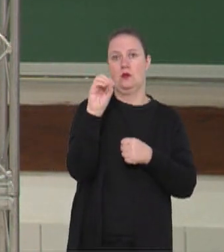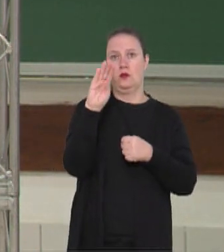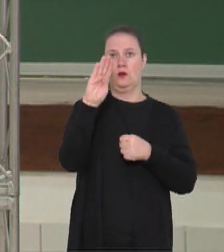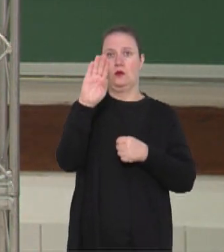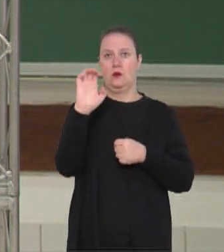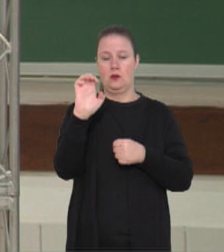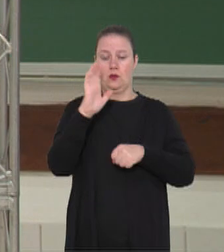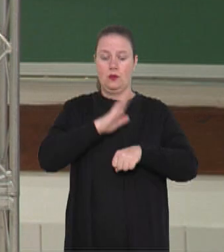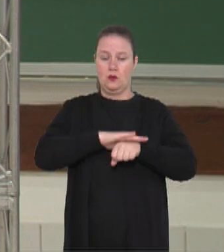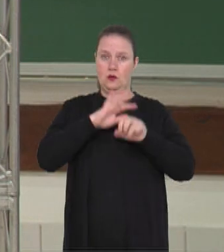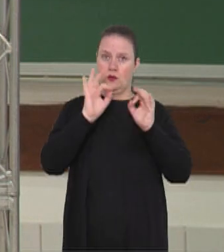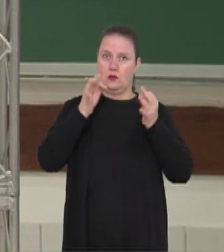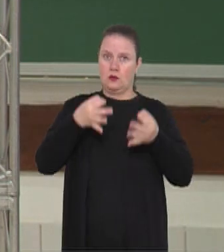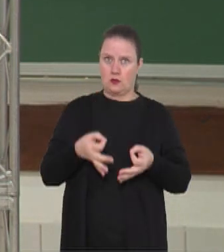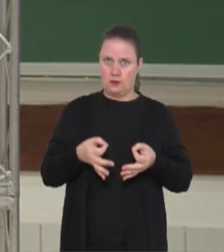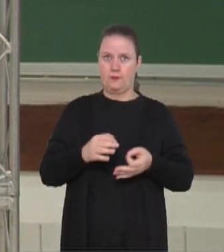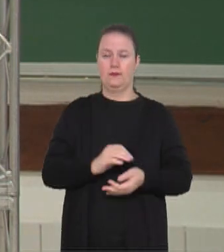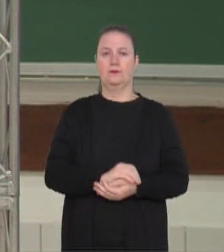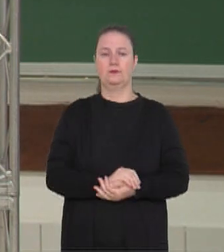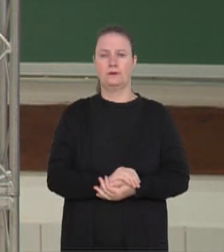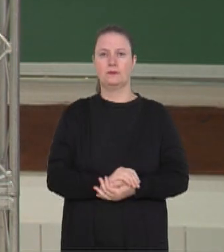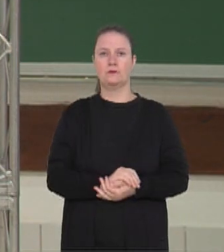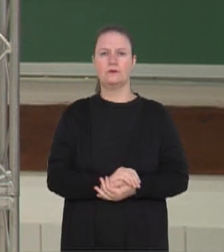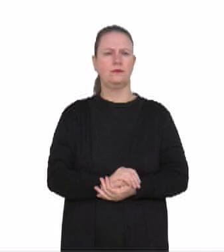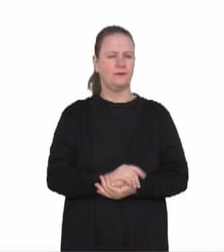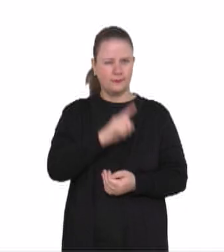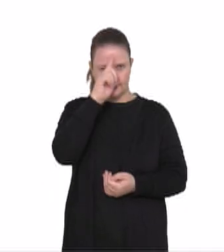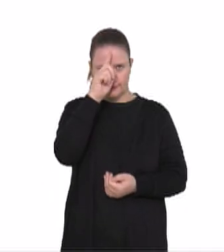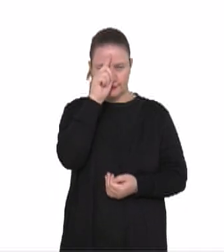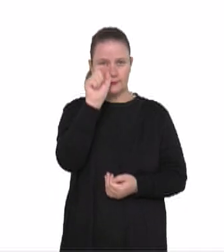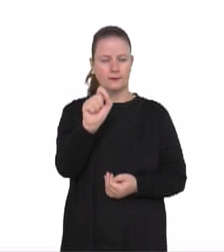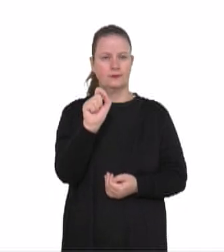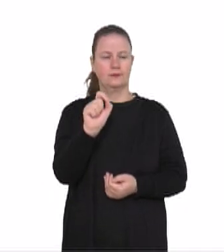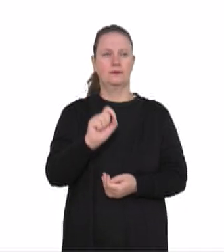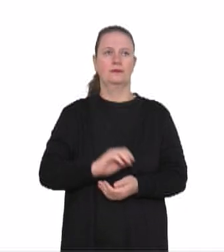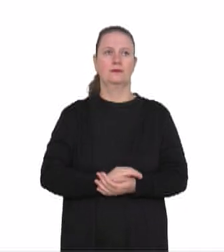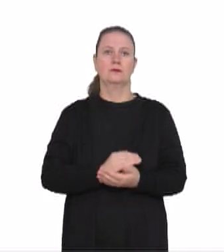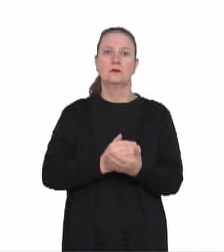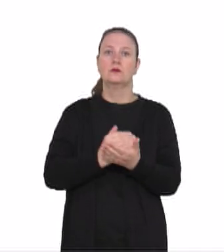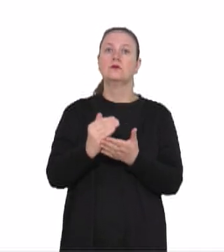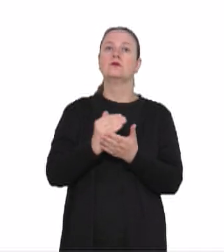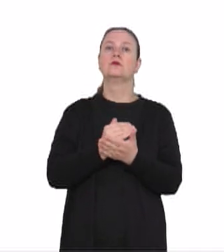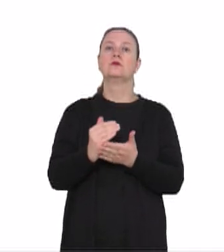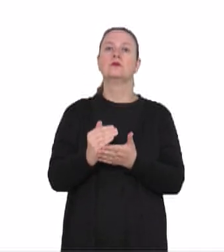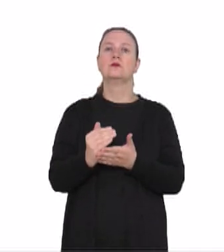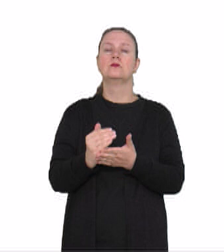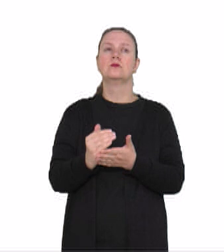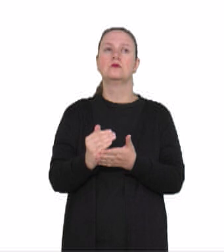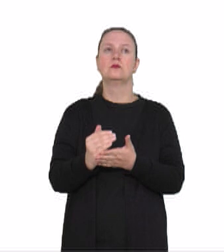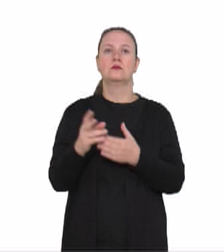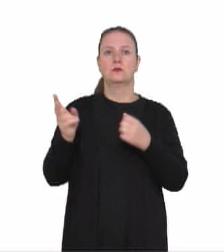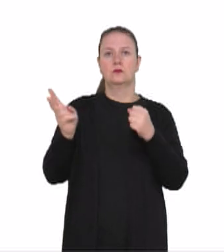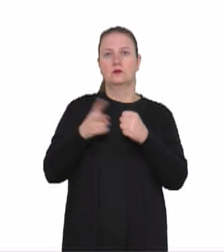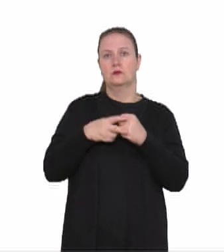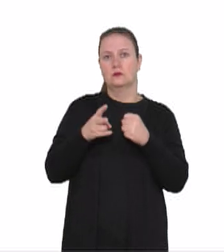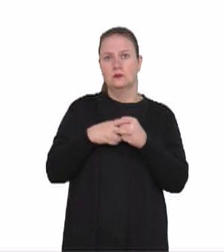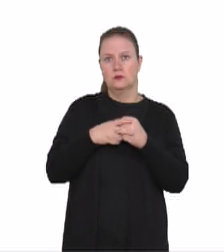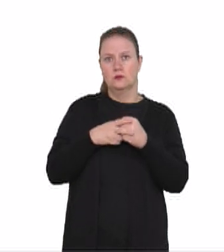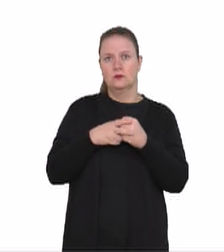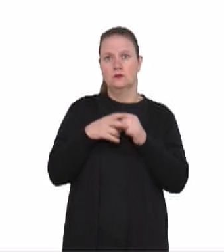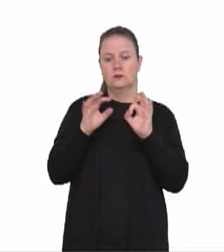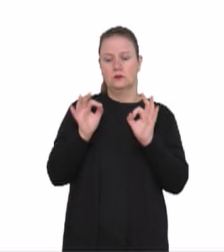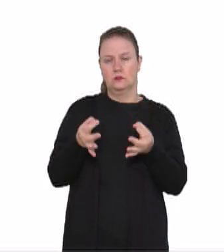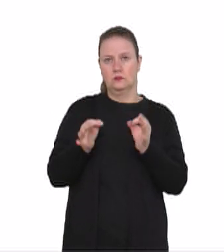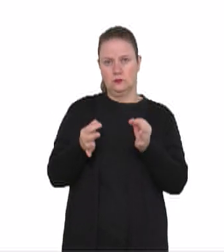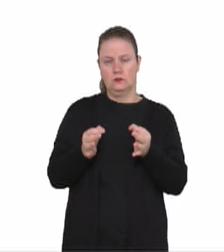tempo correto ali no espaço. A nossa dica ecológica começa com o espaço, que vocês vão ter que colocar o verbo na forma correta. É o